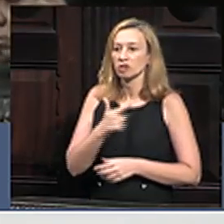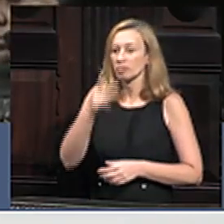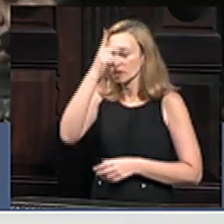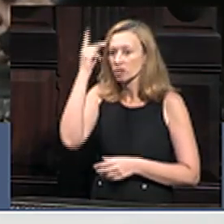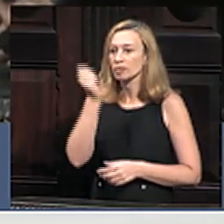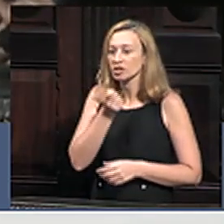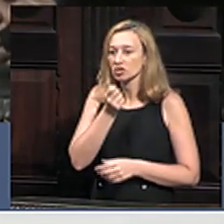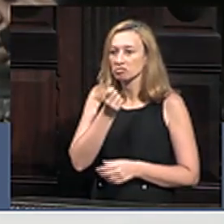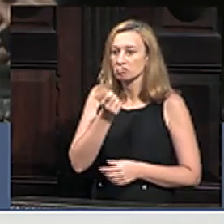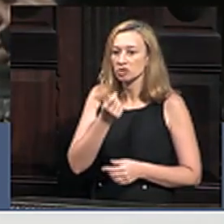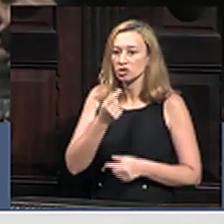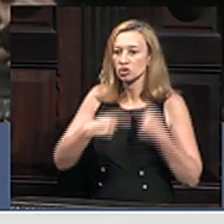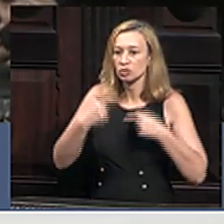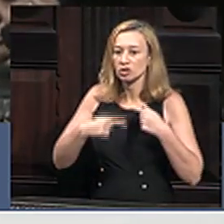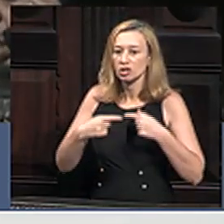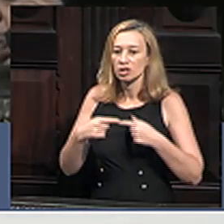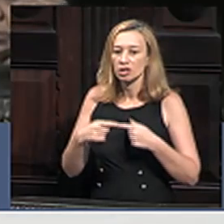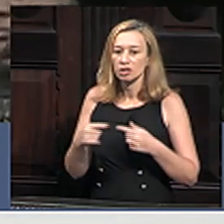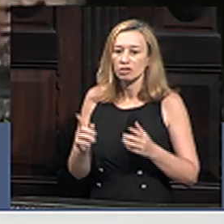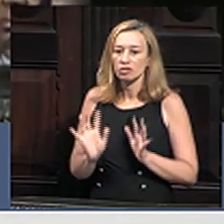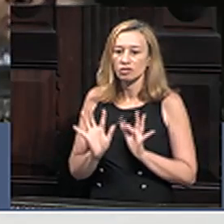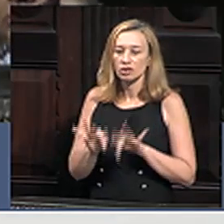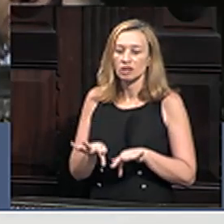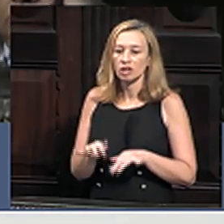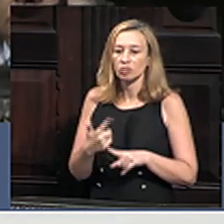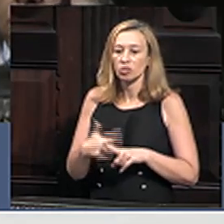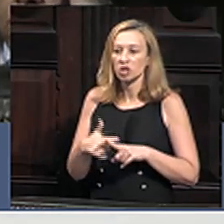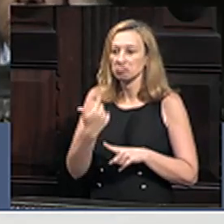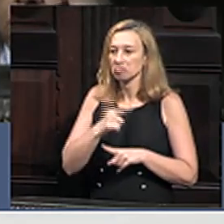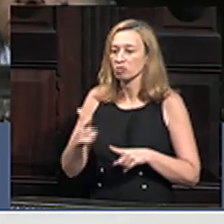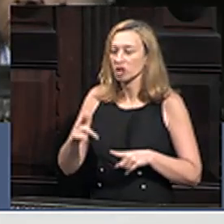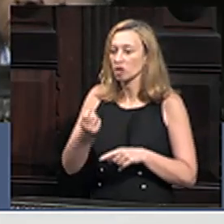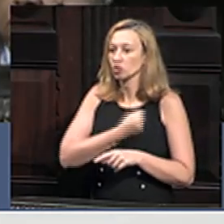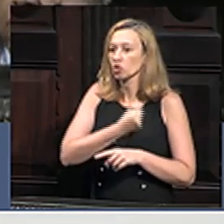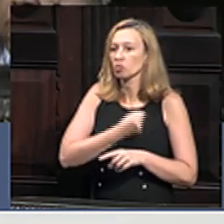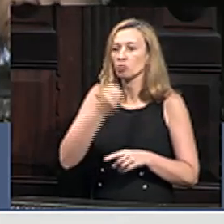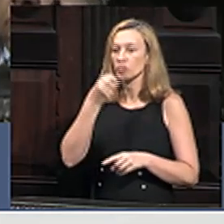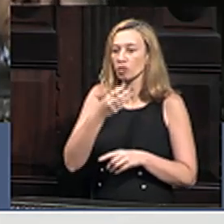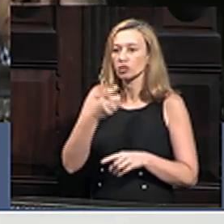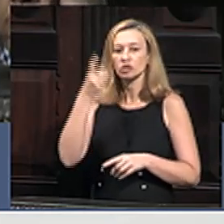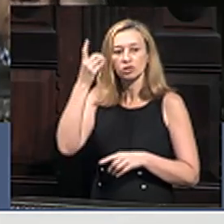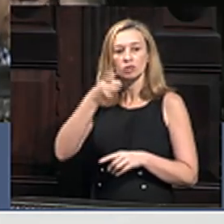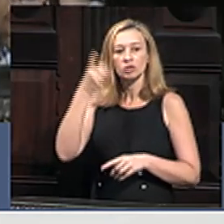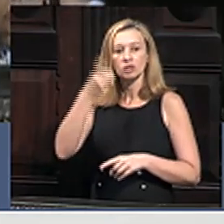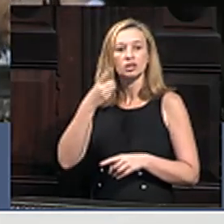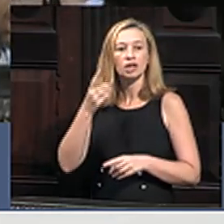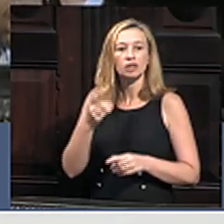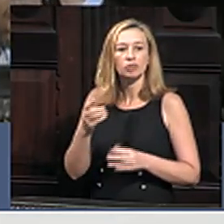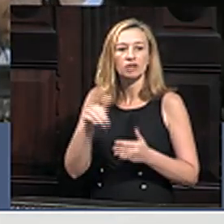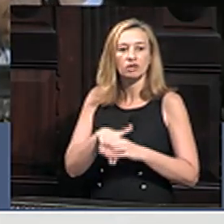discutir, fica adiada, fica encerrado por haver falta de quórum.